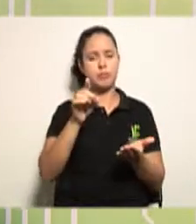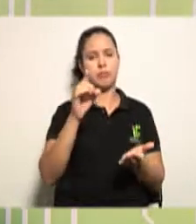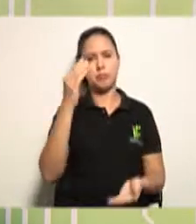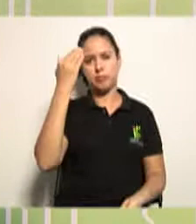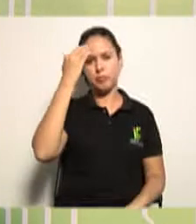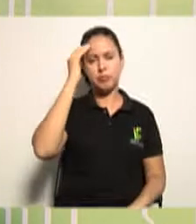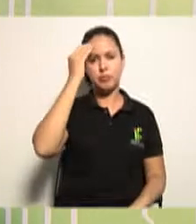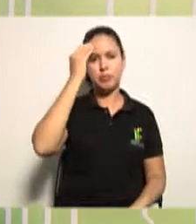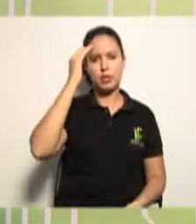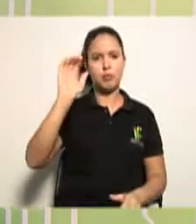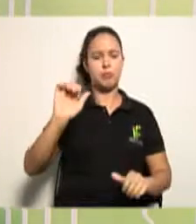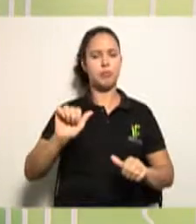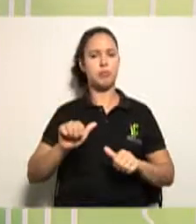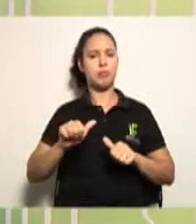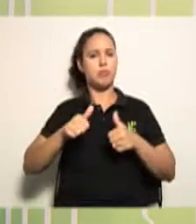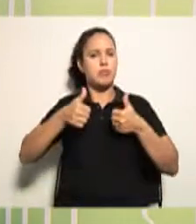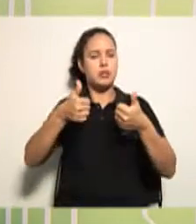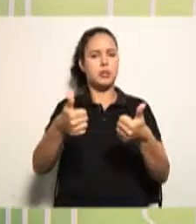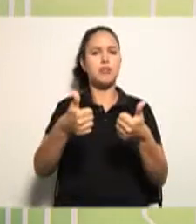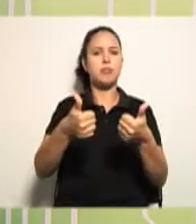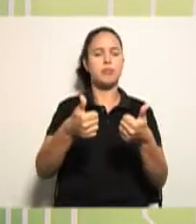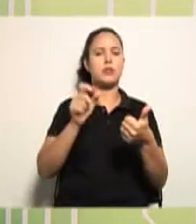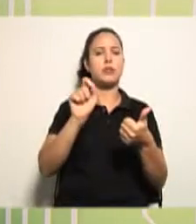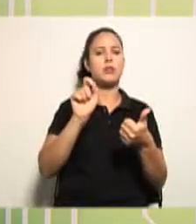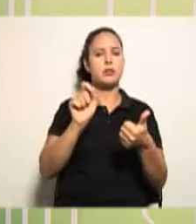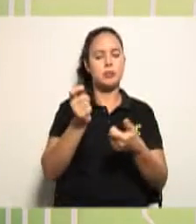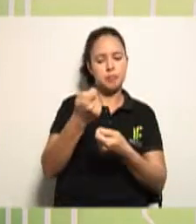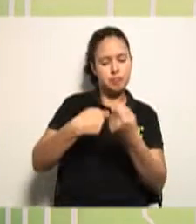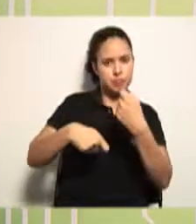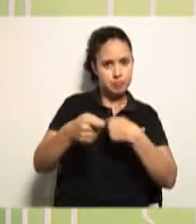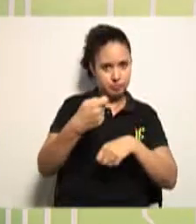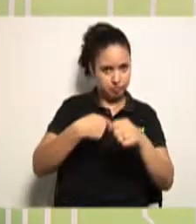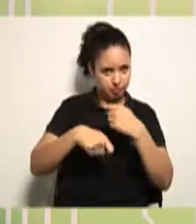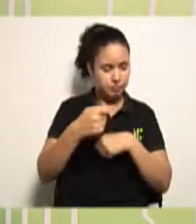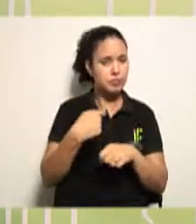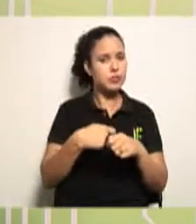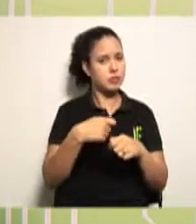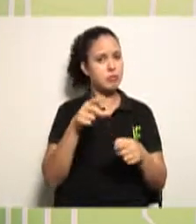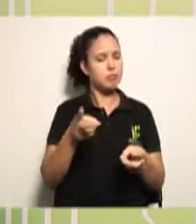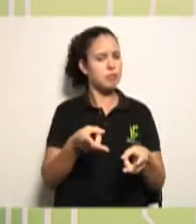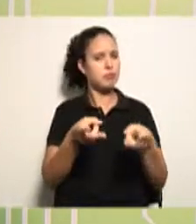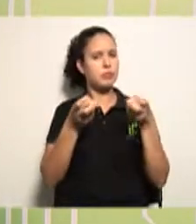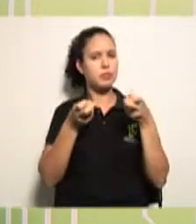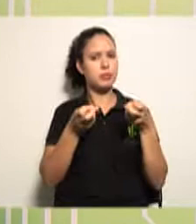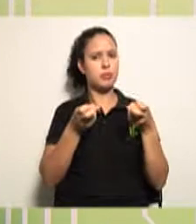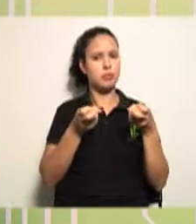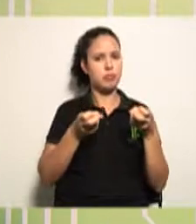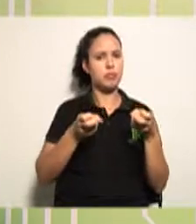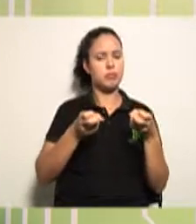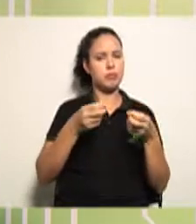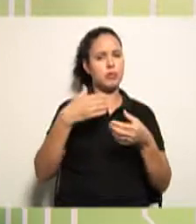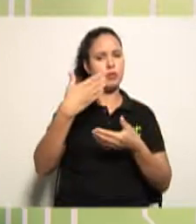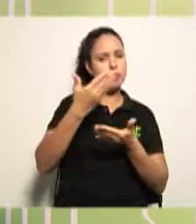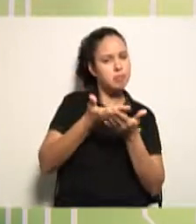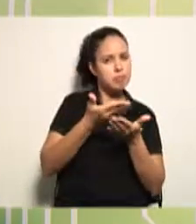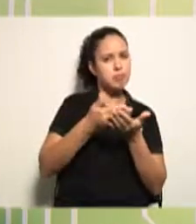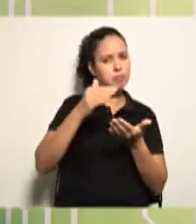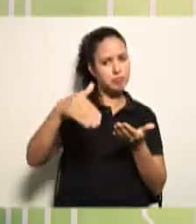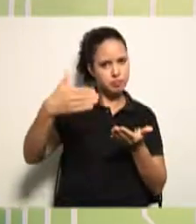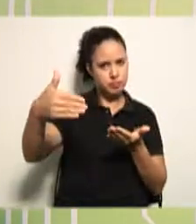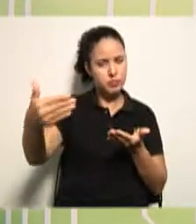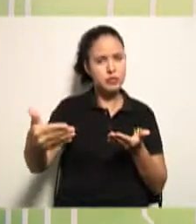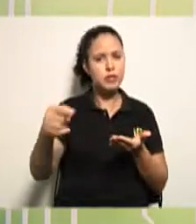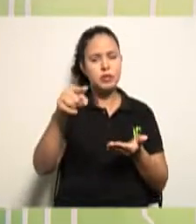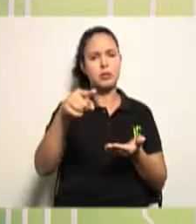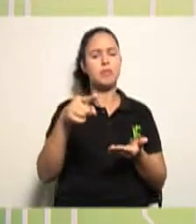e melhorar as situações. A administração, se você vai perceber no decorrer da nossa disciplina, que é algo que vai